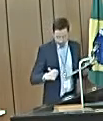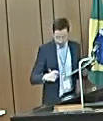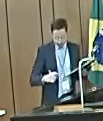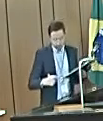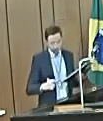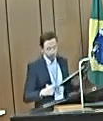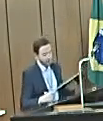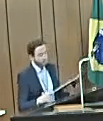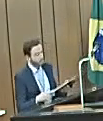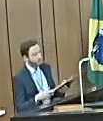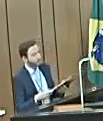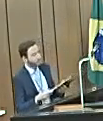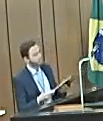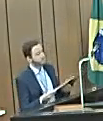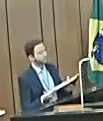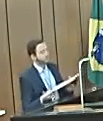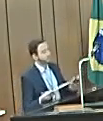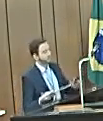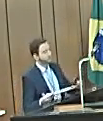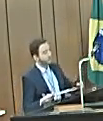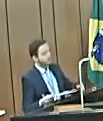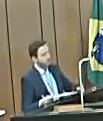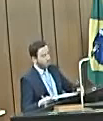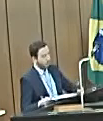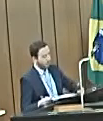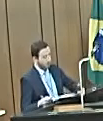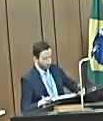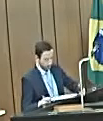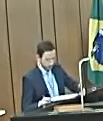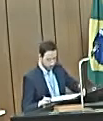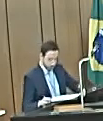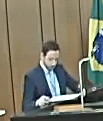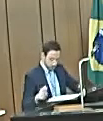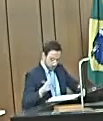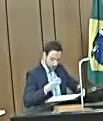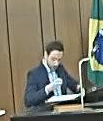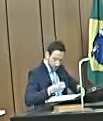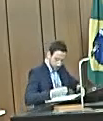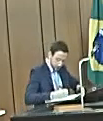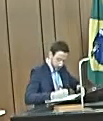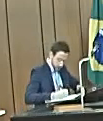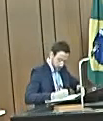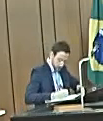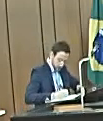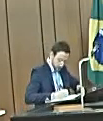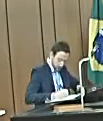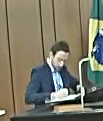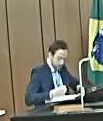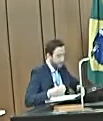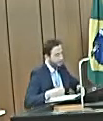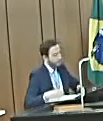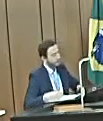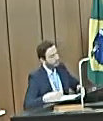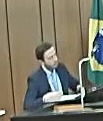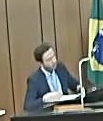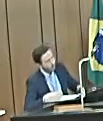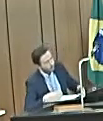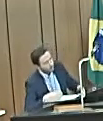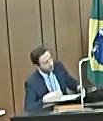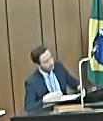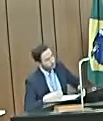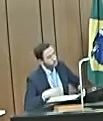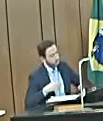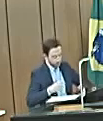deu aquela época não é outro sair indicaram ser aquelas pessoas mais competentes a falta de uma